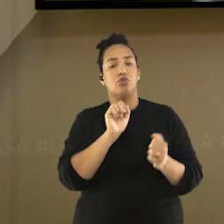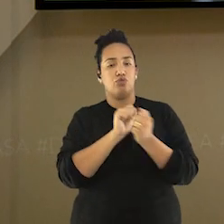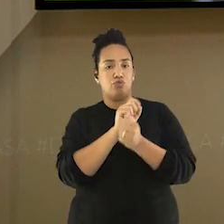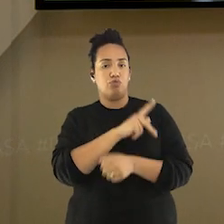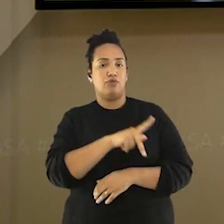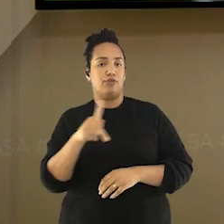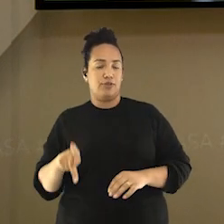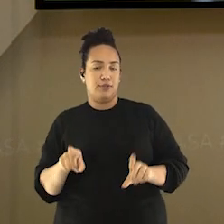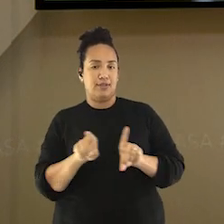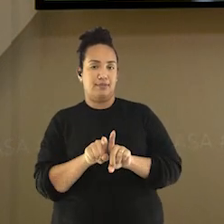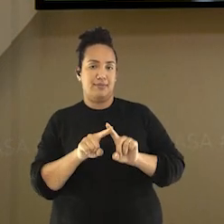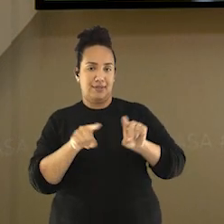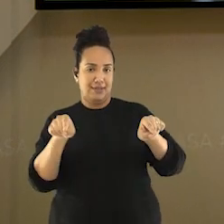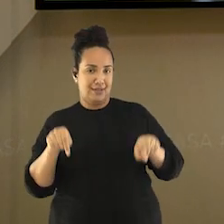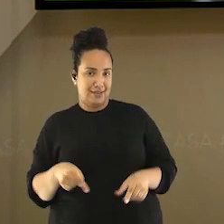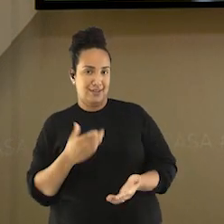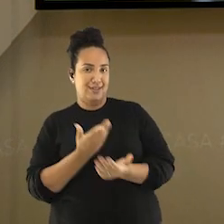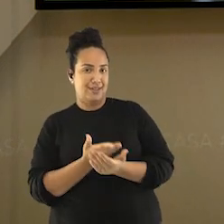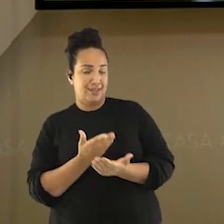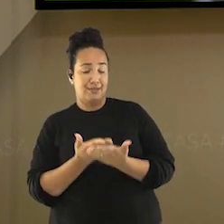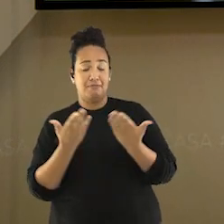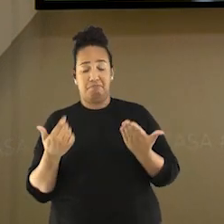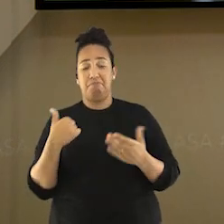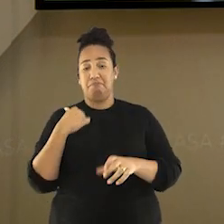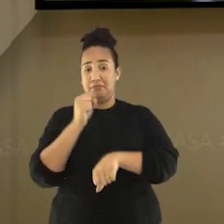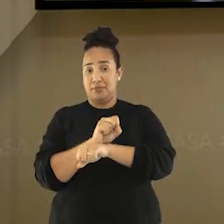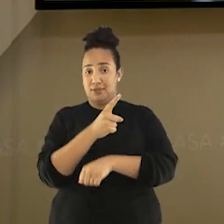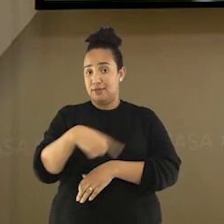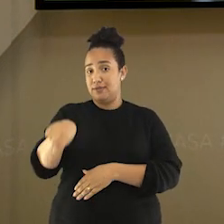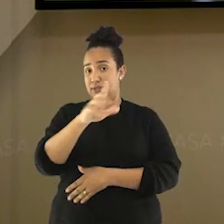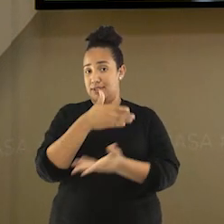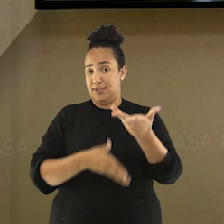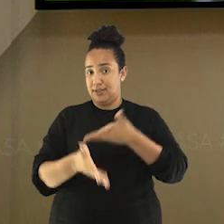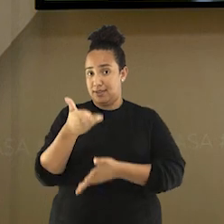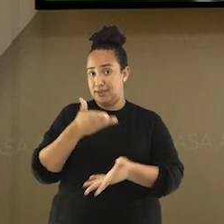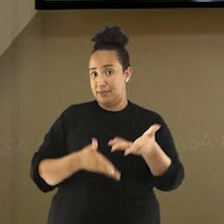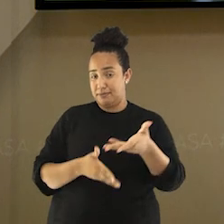colegas de escola. Que tal? Fácil, né? Então a gente fica aguardando a sua participação.